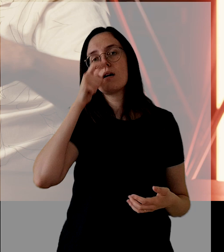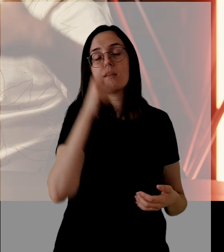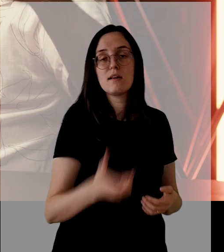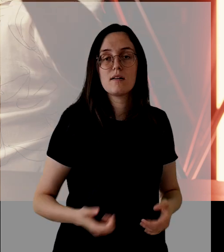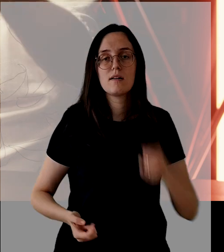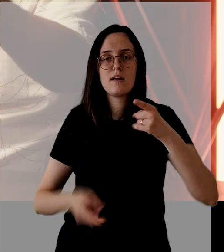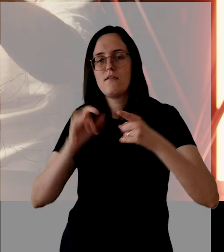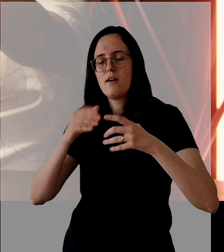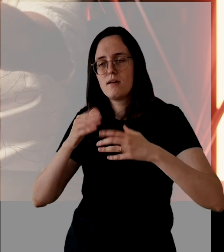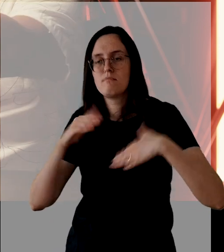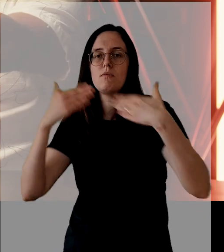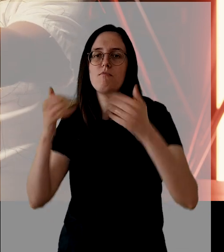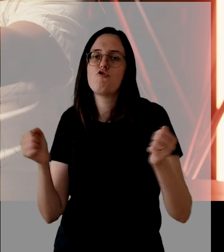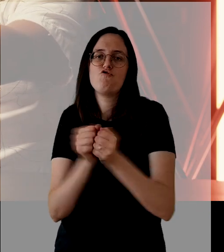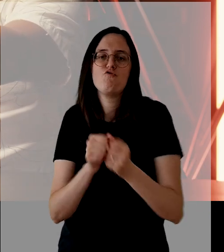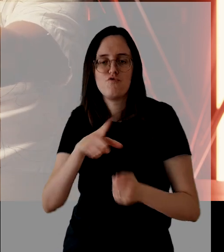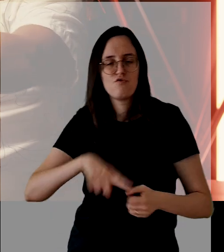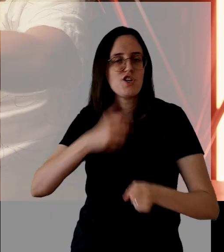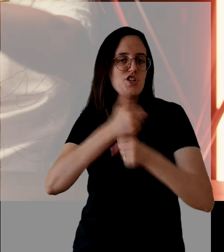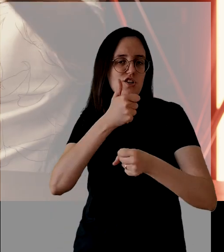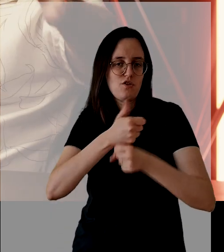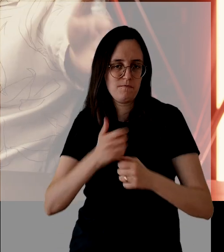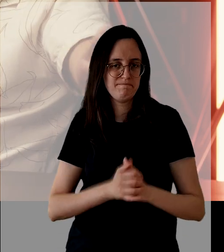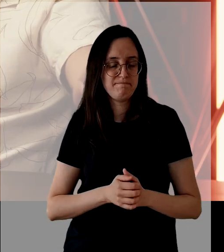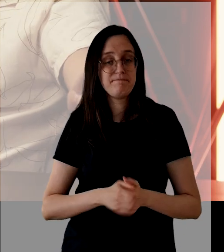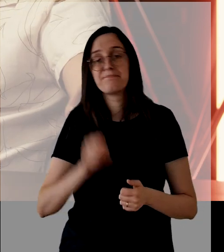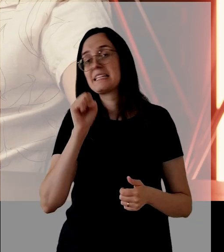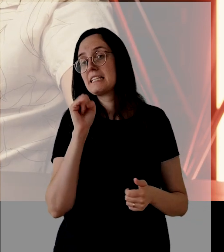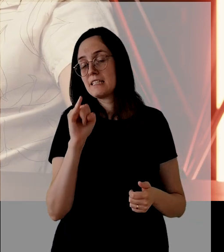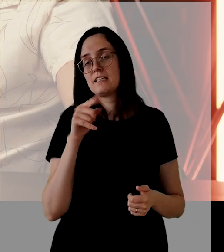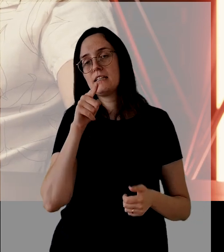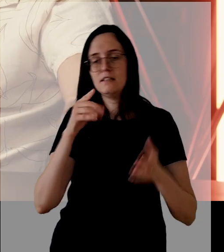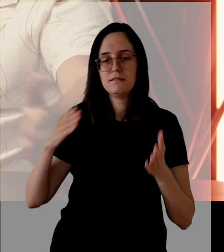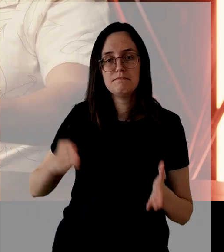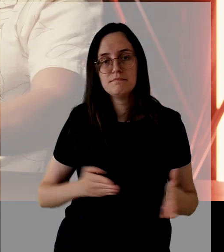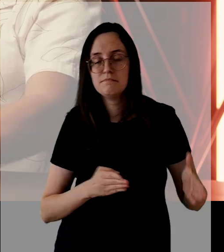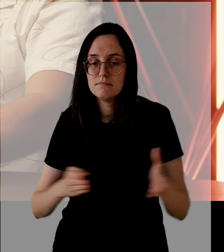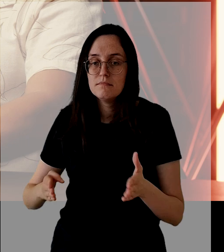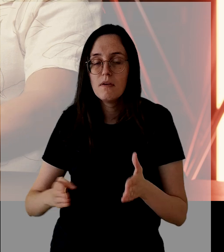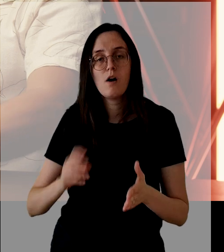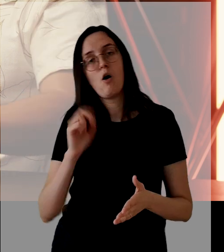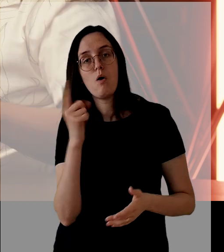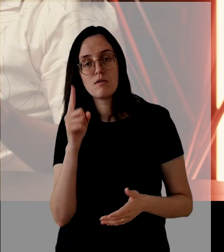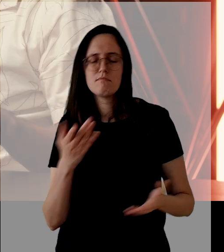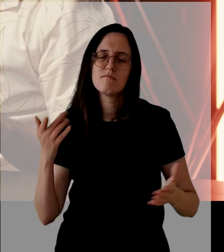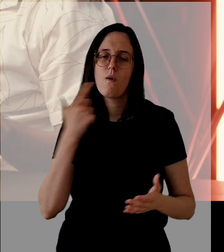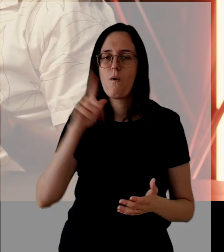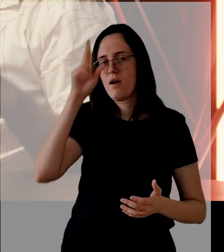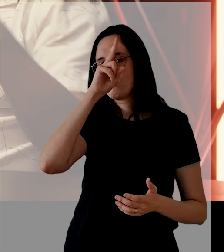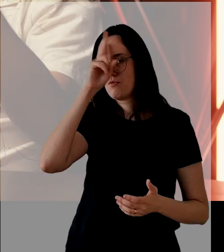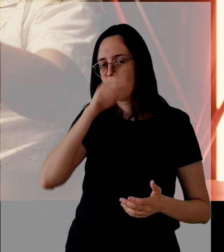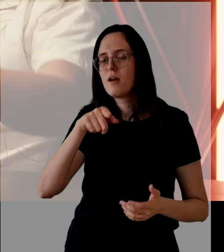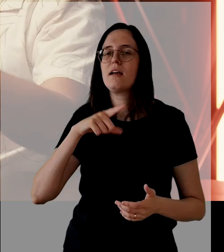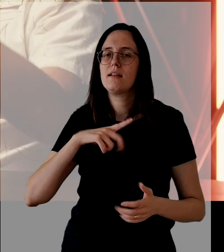interessantes, e você vai crescer junto como diretor de fotografia. Se você vai fazer uma carreira de assistente ou não, aí é uma outra